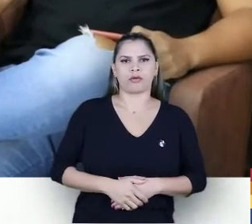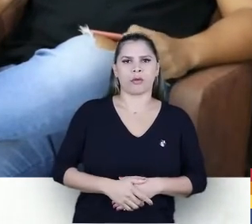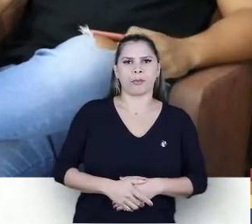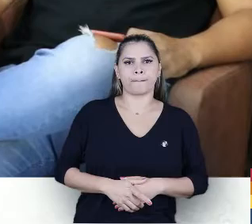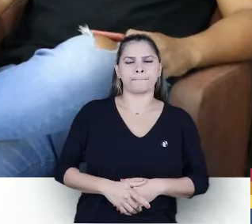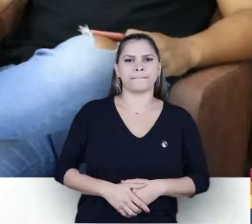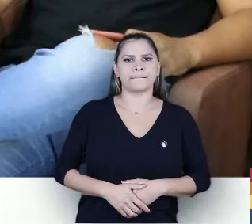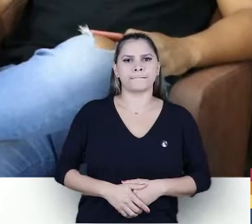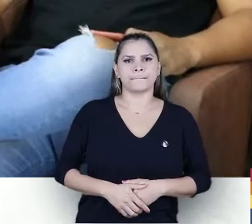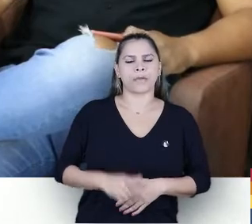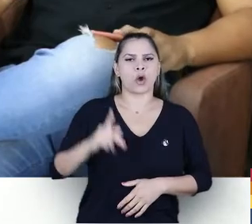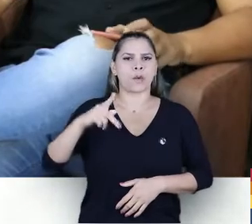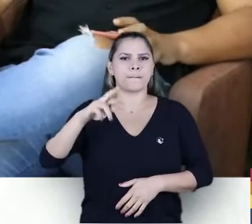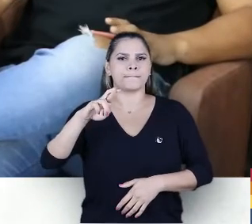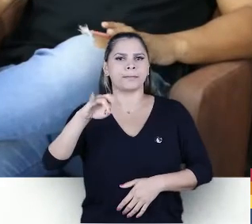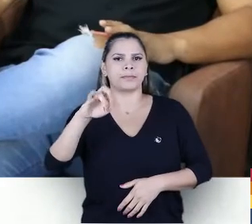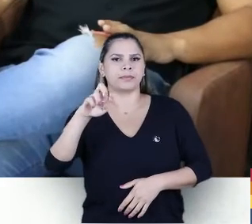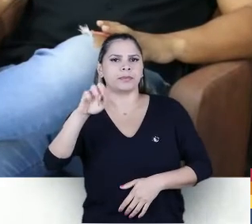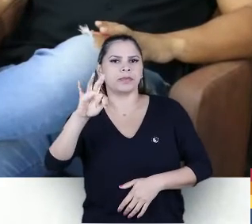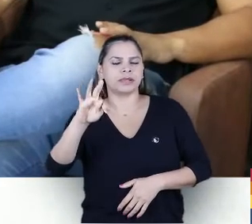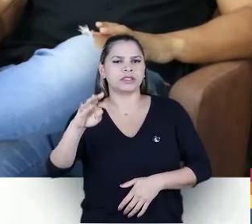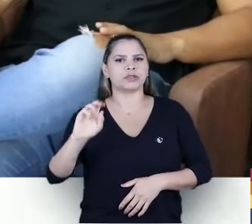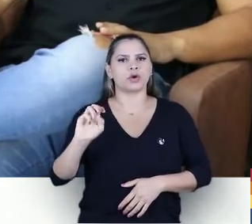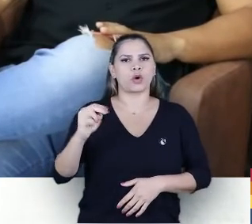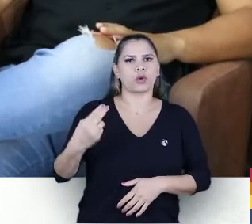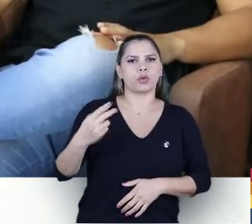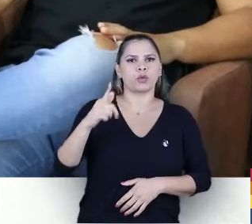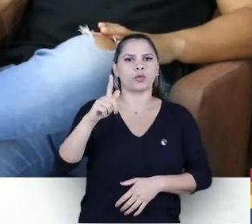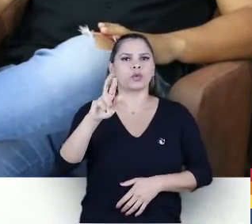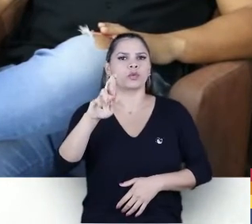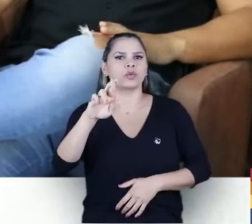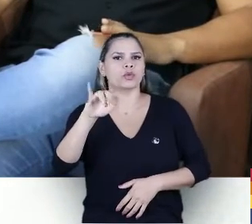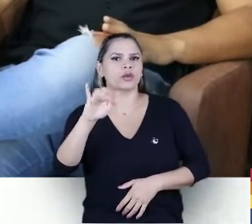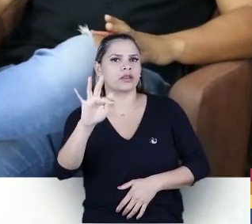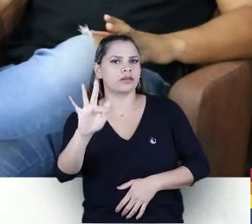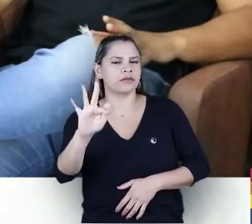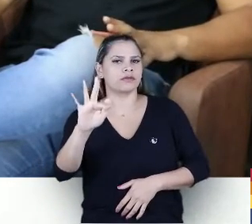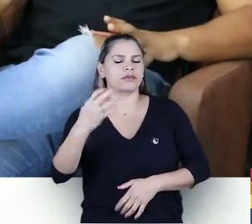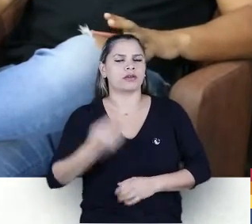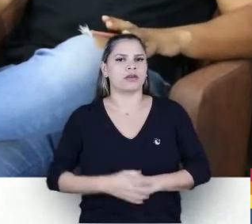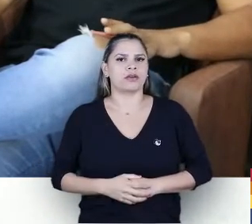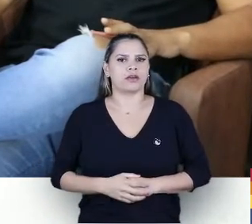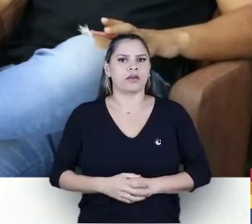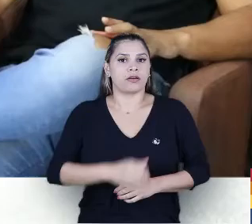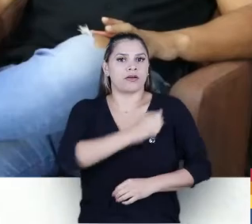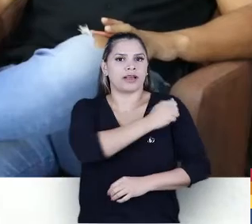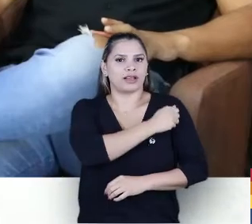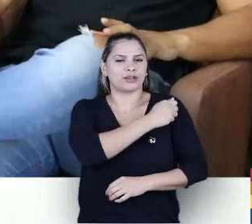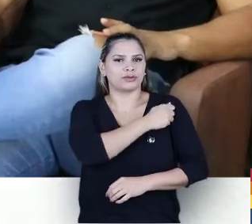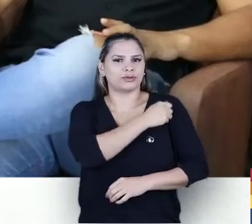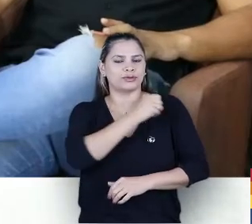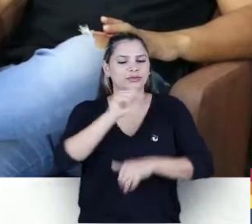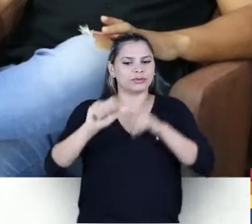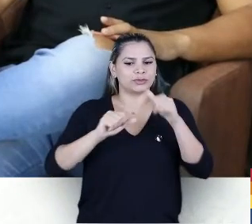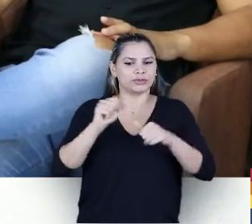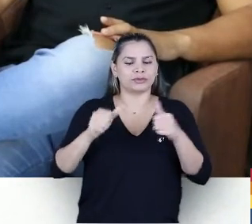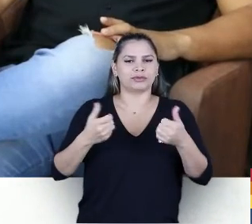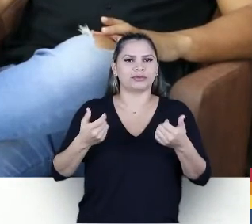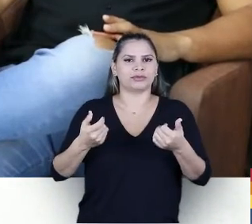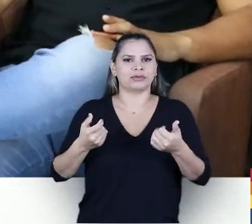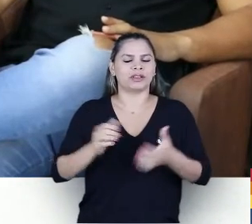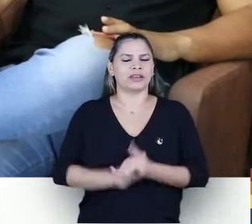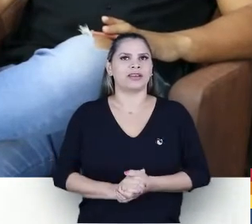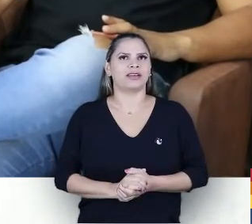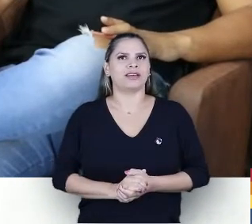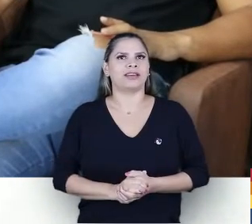jornal, né? E hoje não. Eu me surpreendo com um print, com um GIF, e tudo isso é gênero